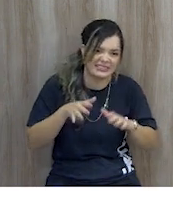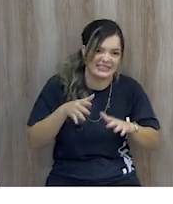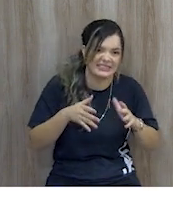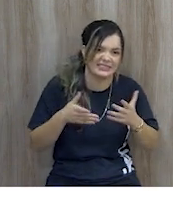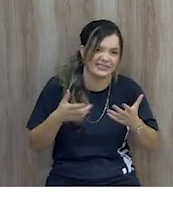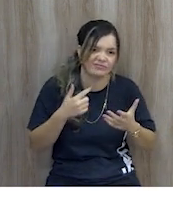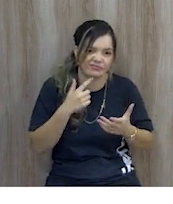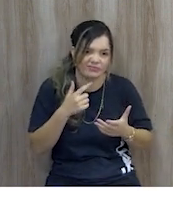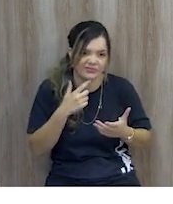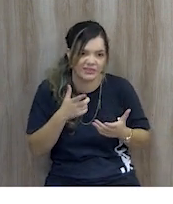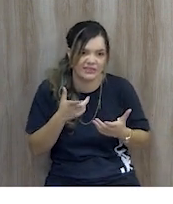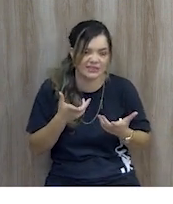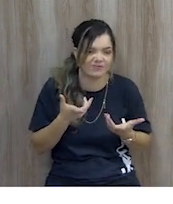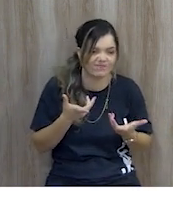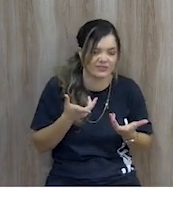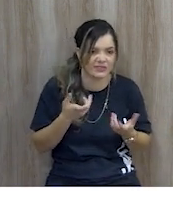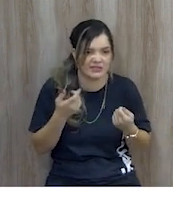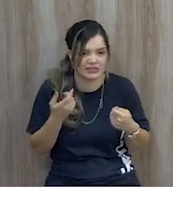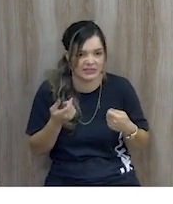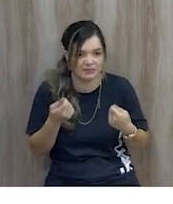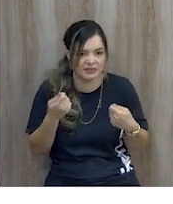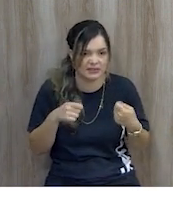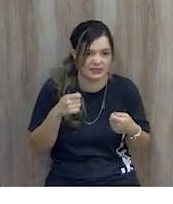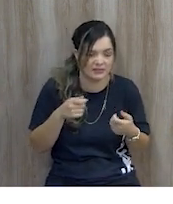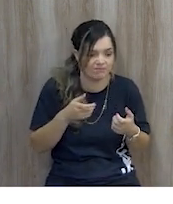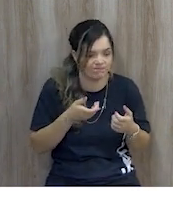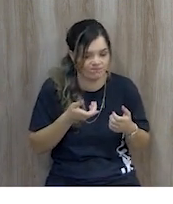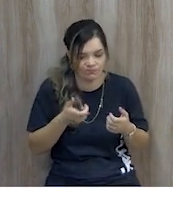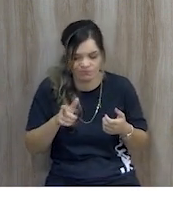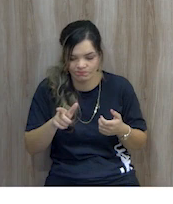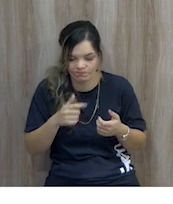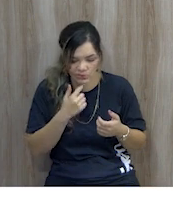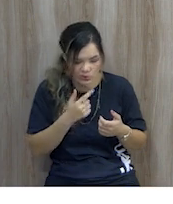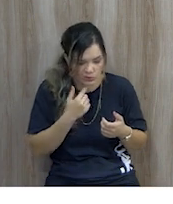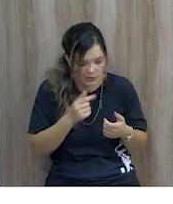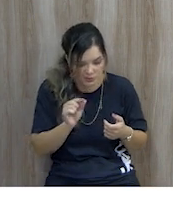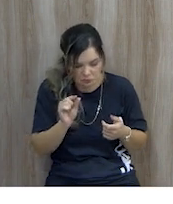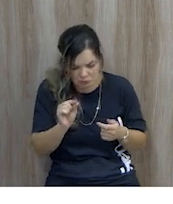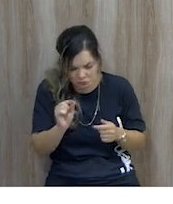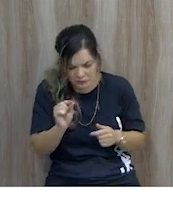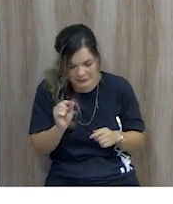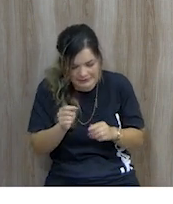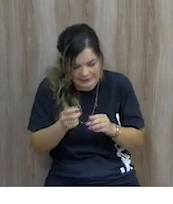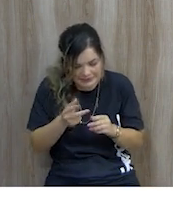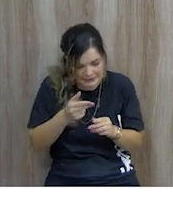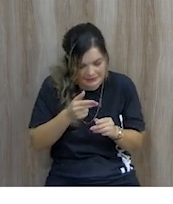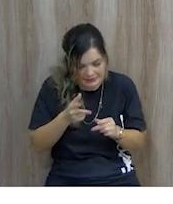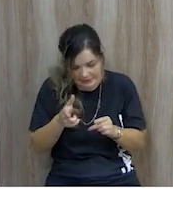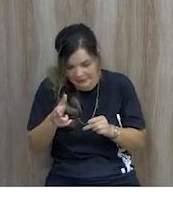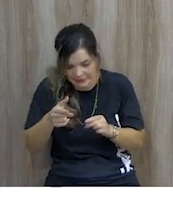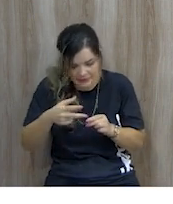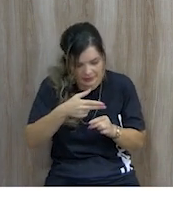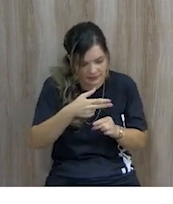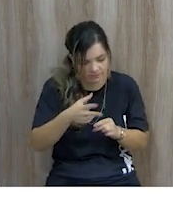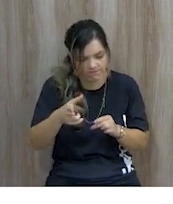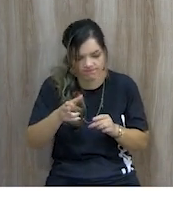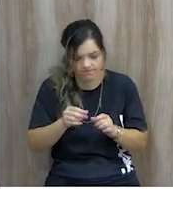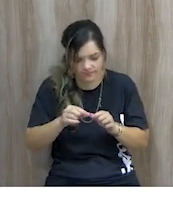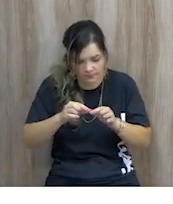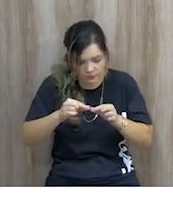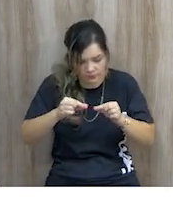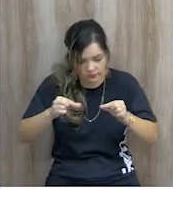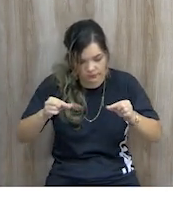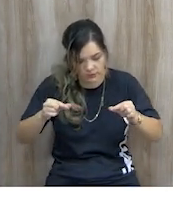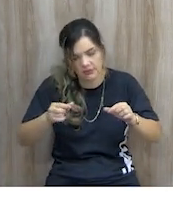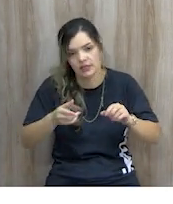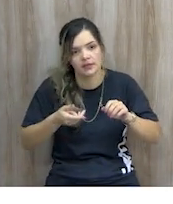gente pode fazer é dividir esse tecido conjuntivo, dessa forma a gente deixa ele maior, sutura,